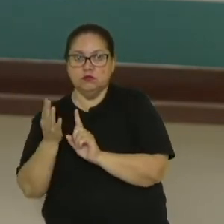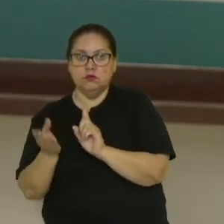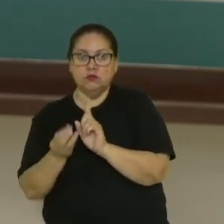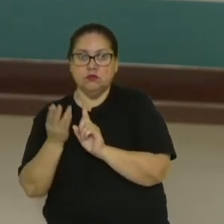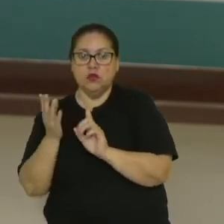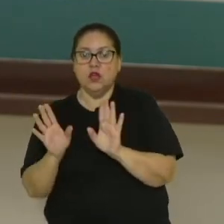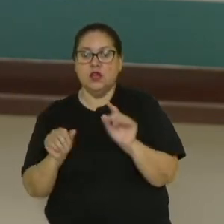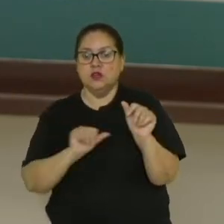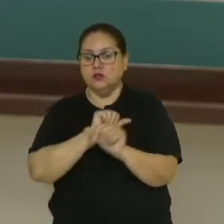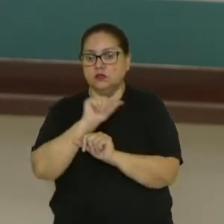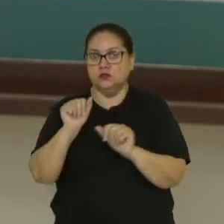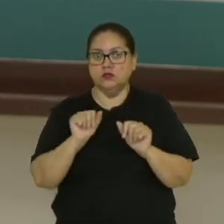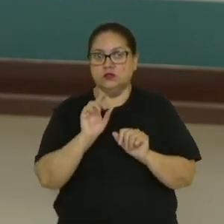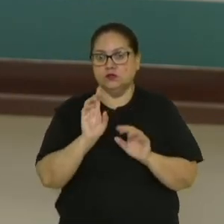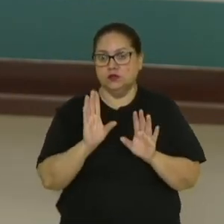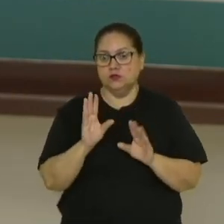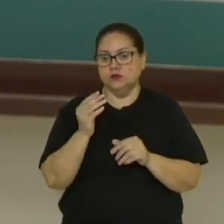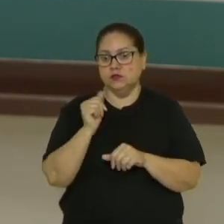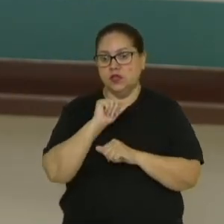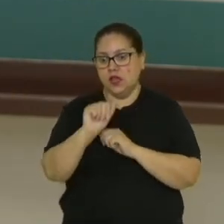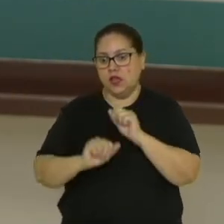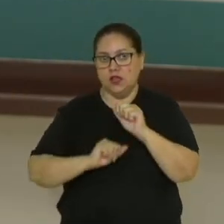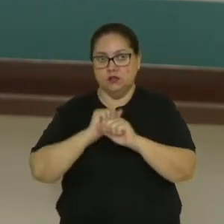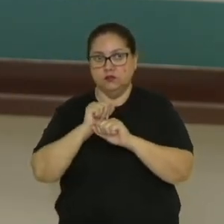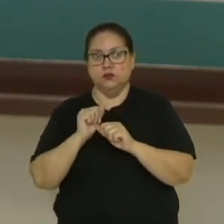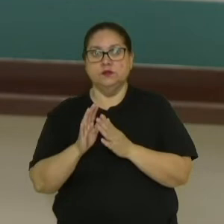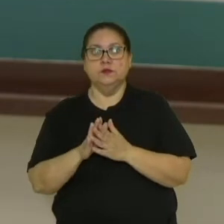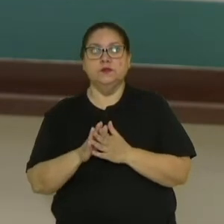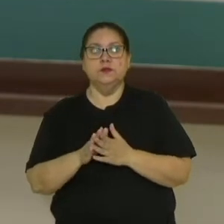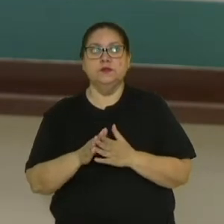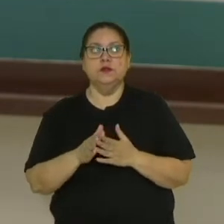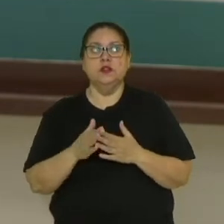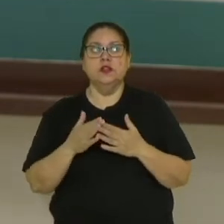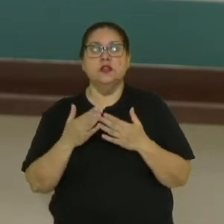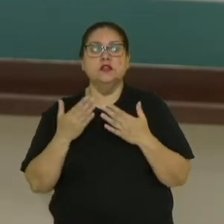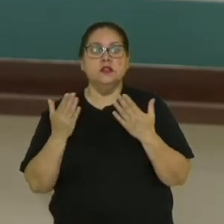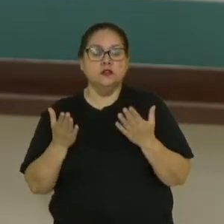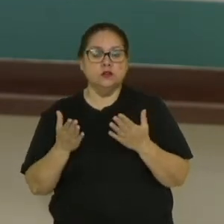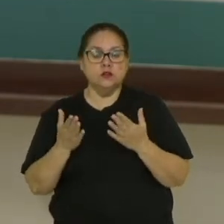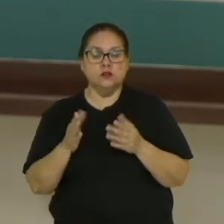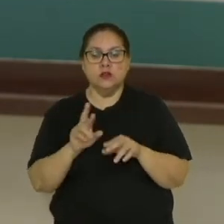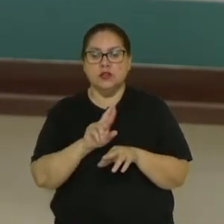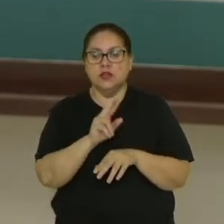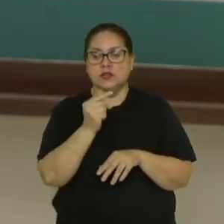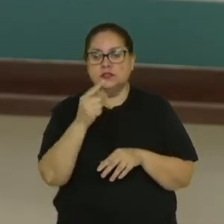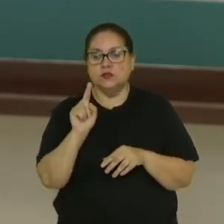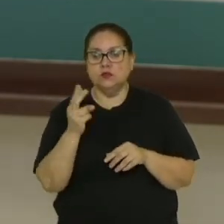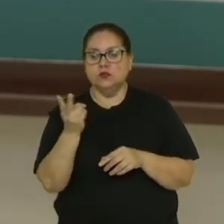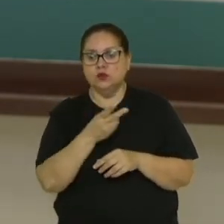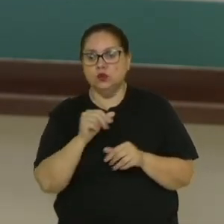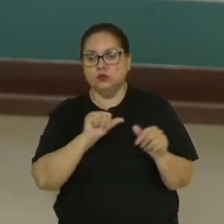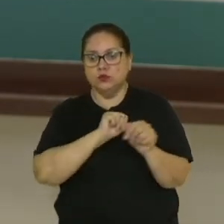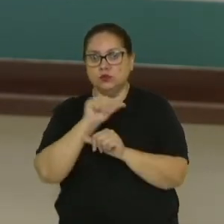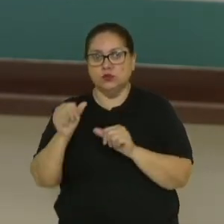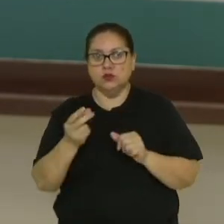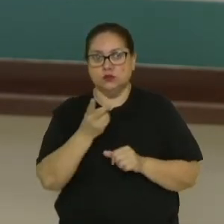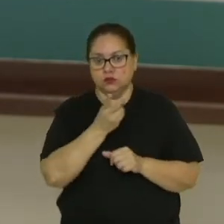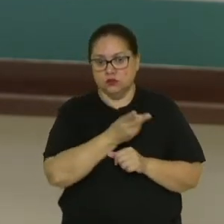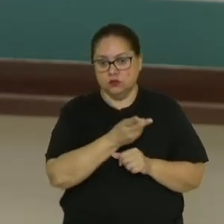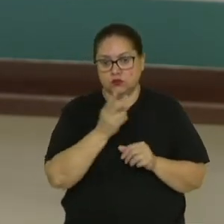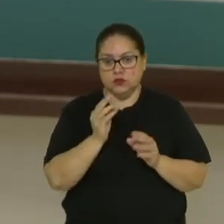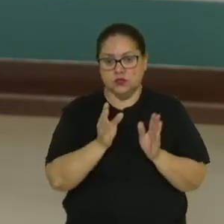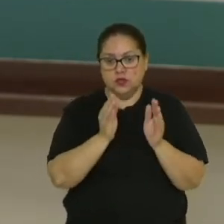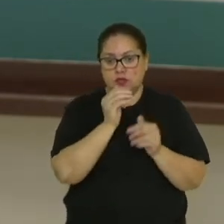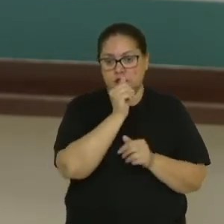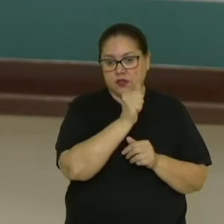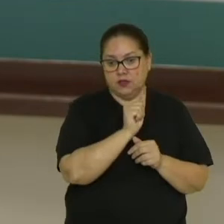a troca de um só dos átomos ali, dos elementos. E as reações de dupla troca? Então, quando duas substâncias